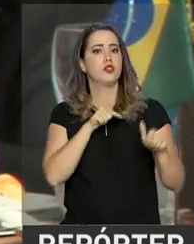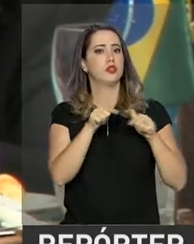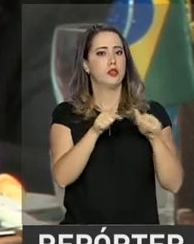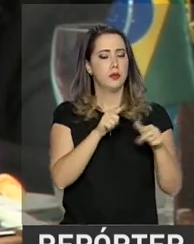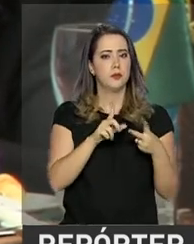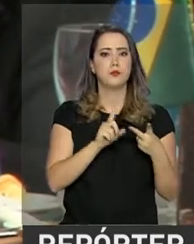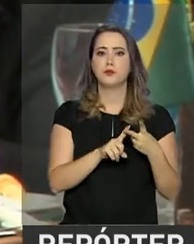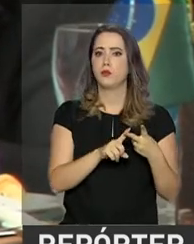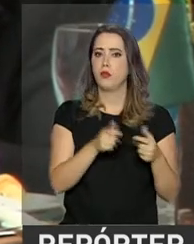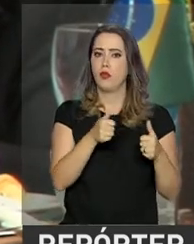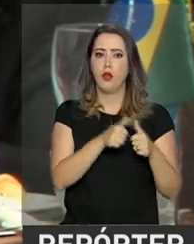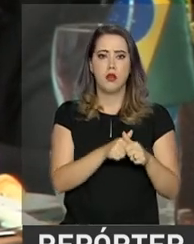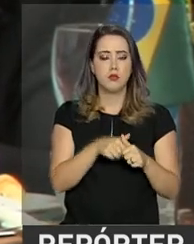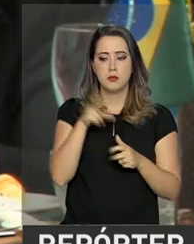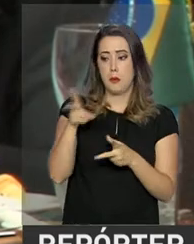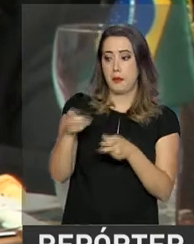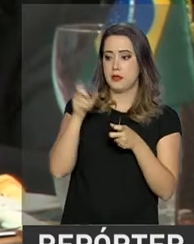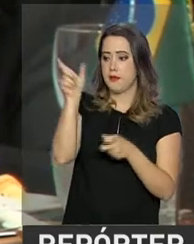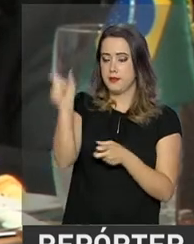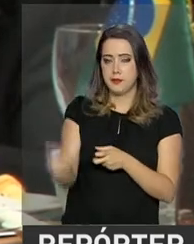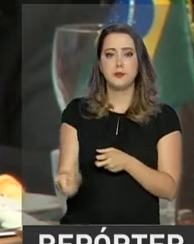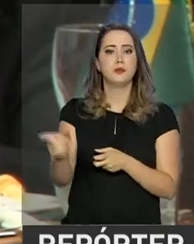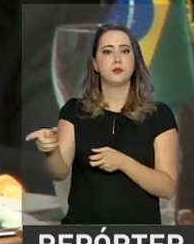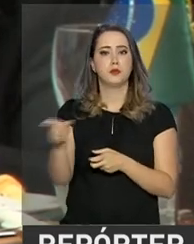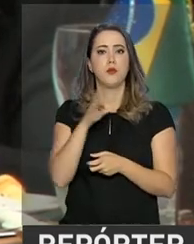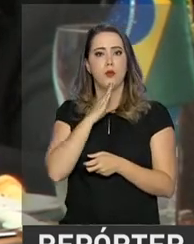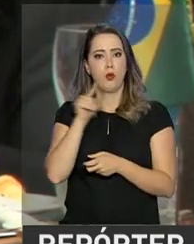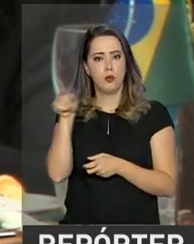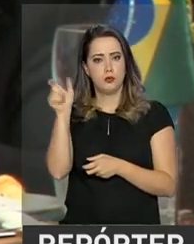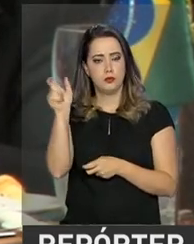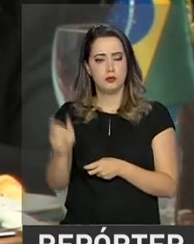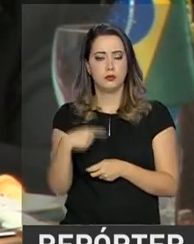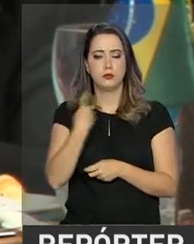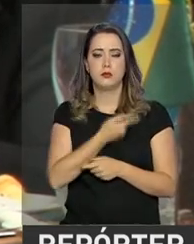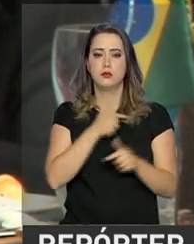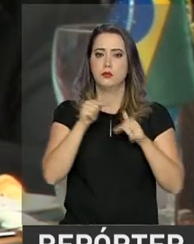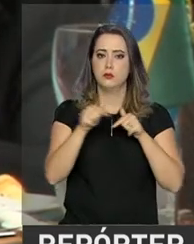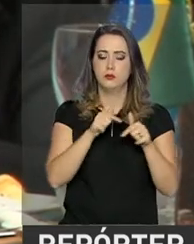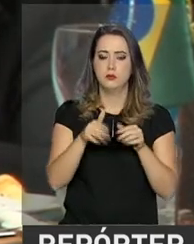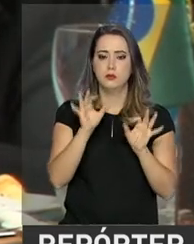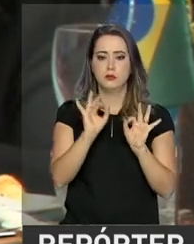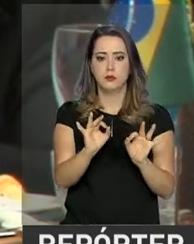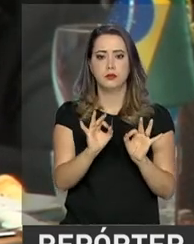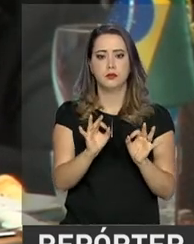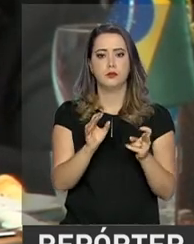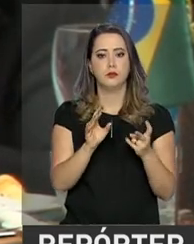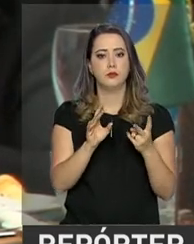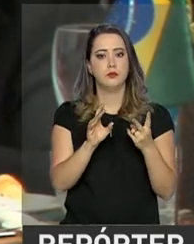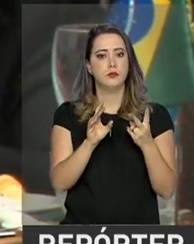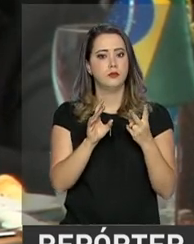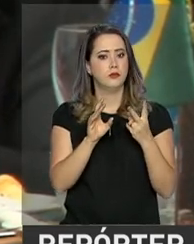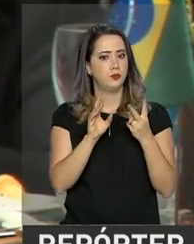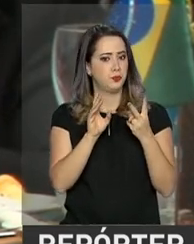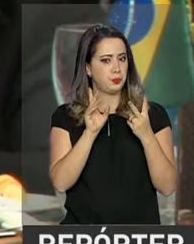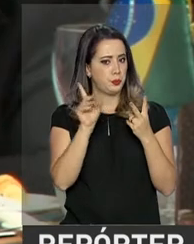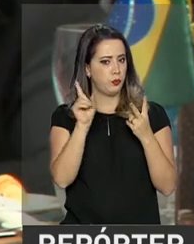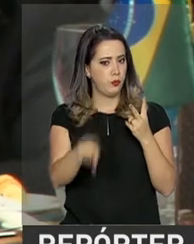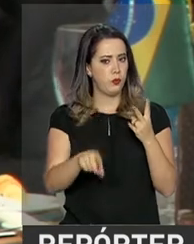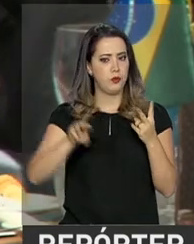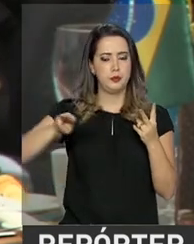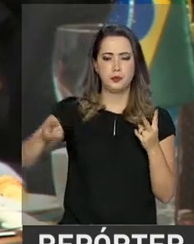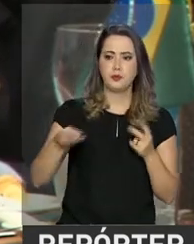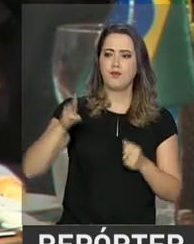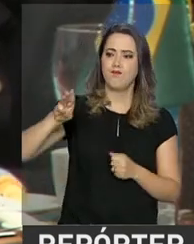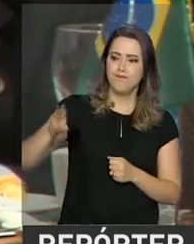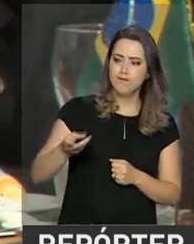estarão identificados para tanto de modo que é um trabalho que nós temos feito e eu diga os senhores são são milhares e